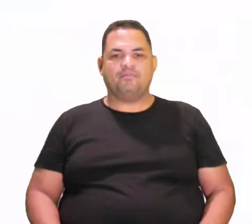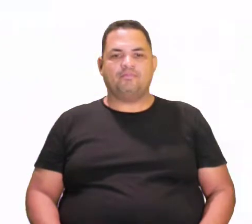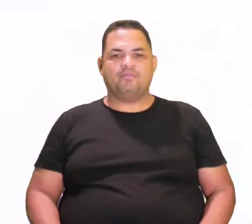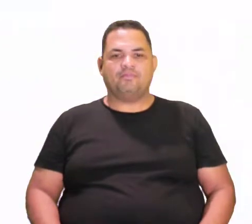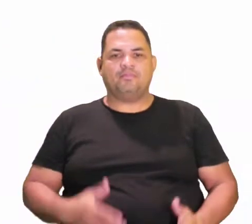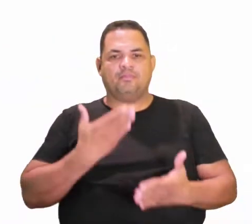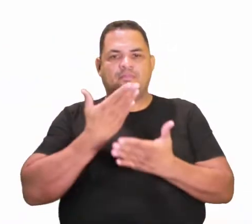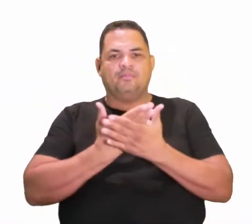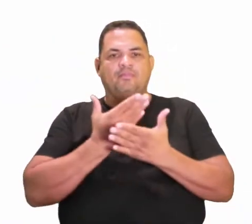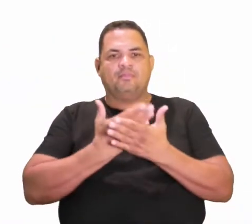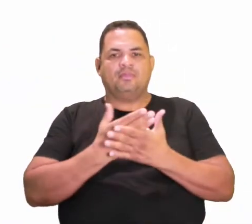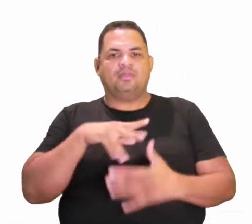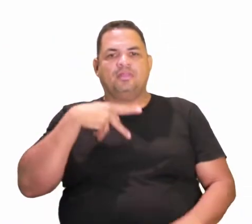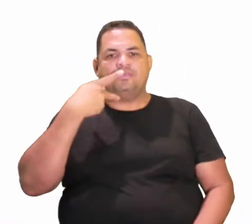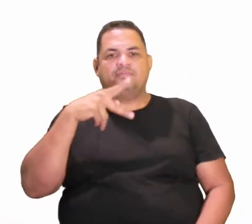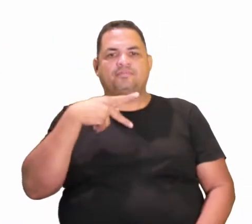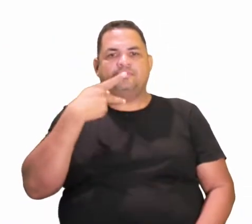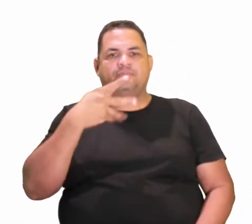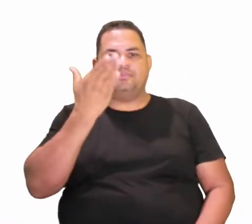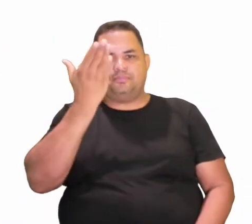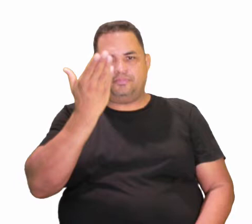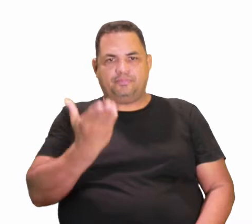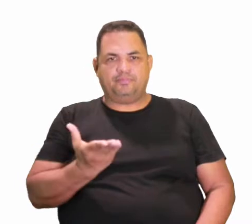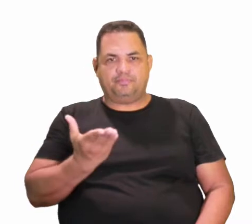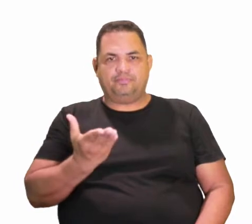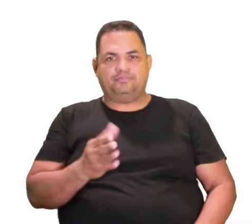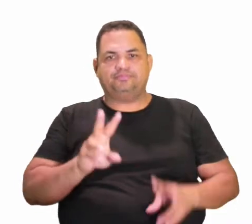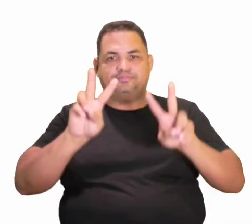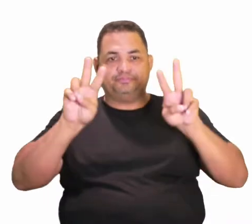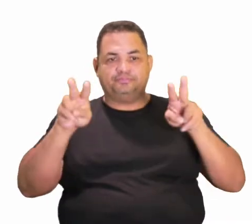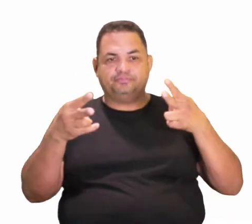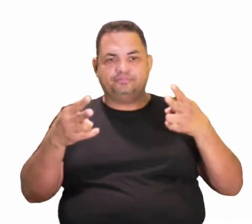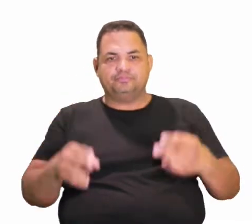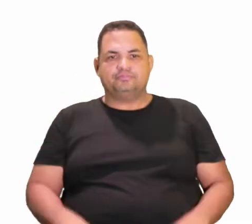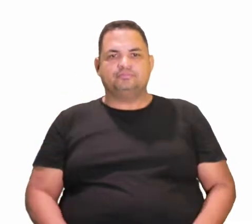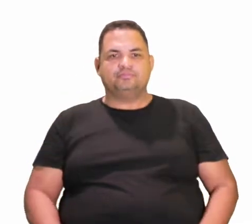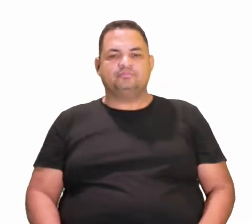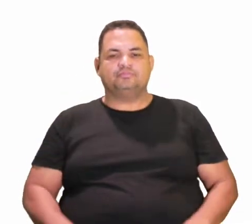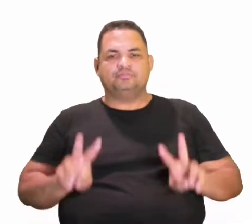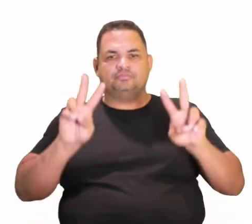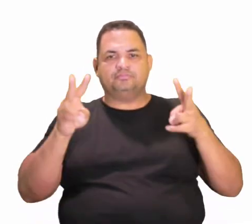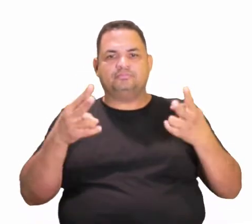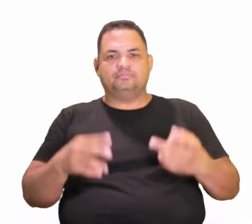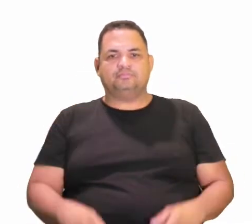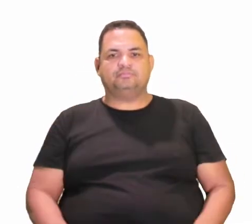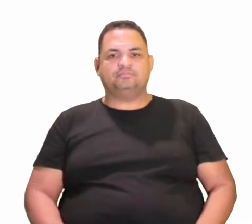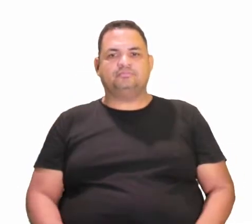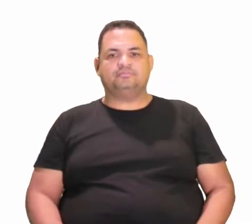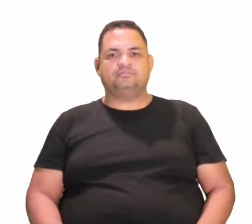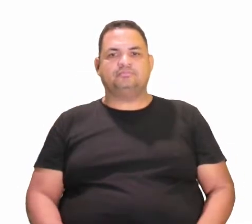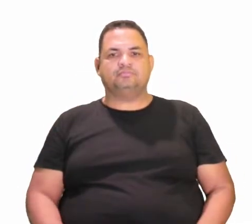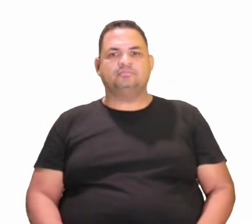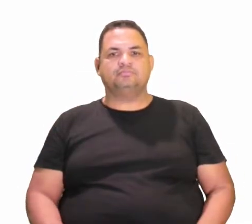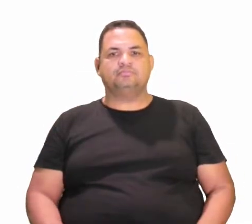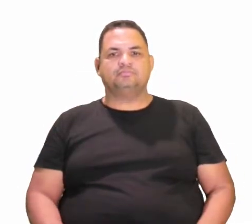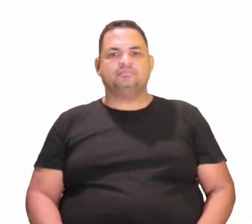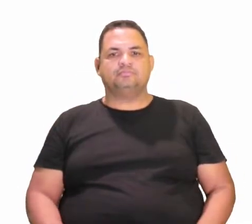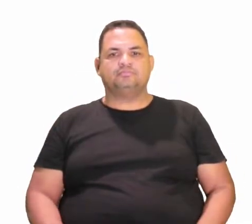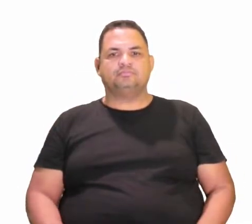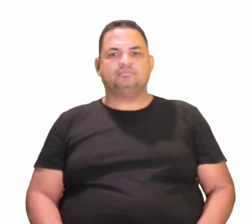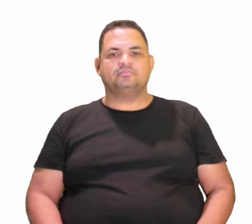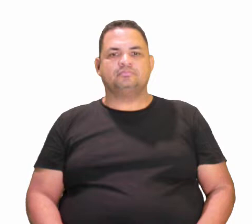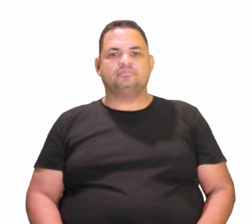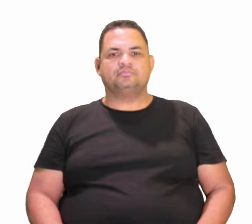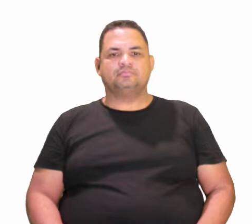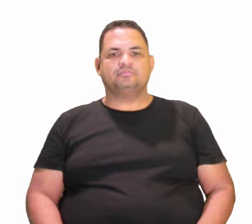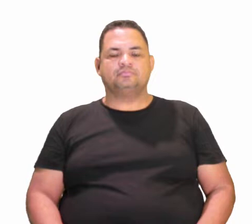a nossa aula vai falar sobre isso aqui, o tema dela. O título da aula é That's My Family. That's